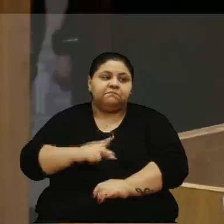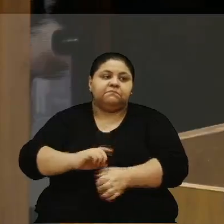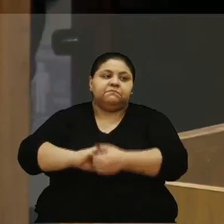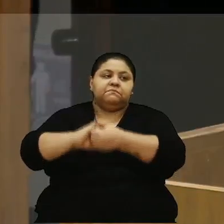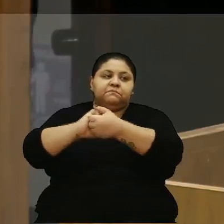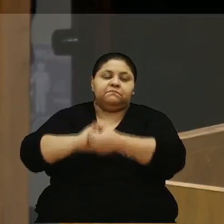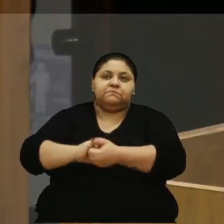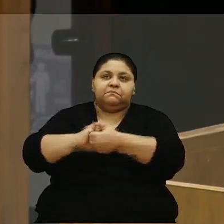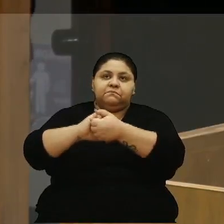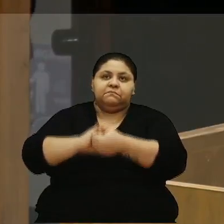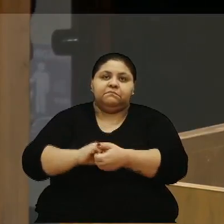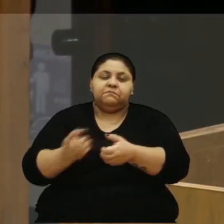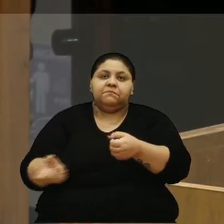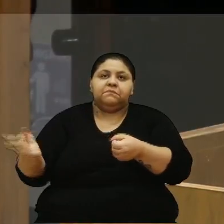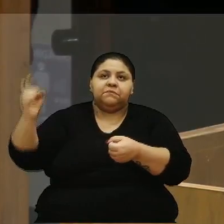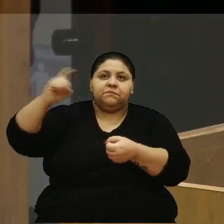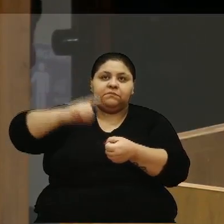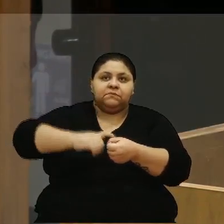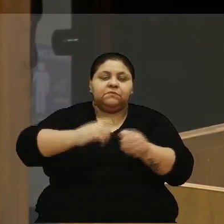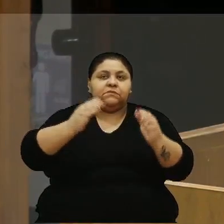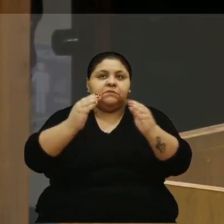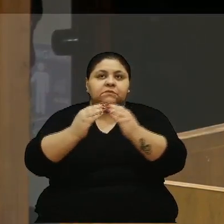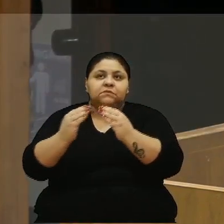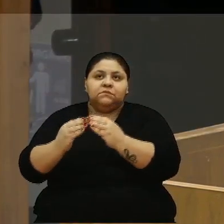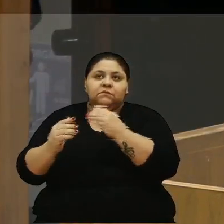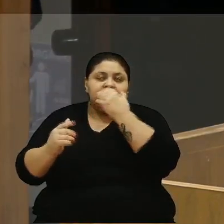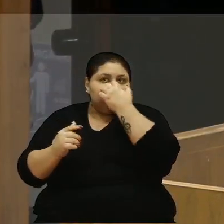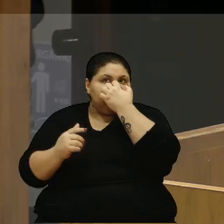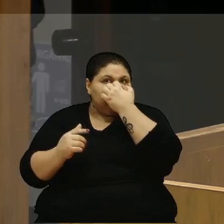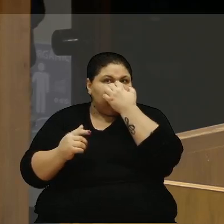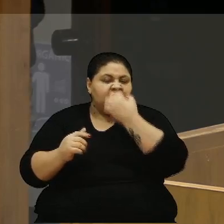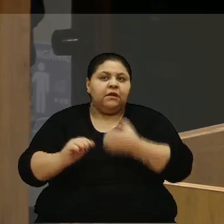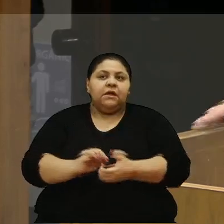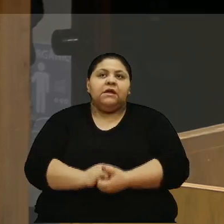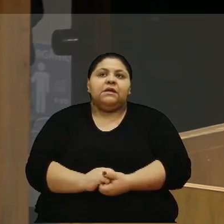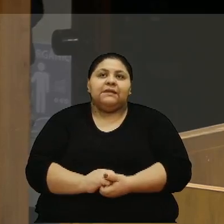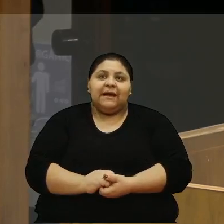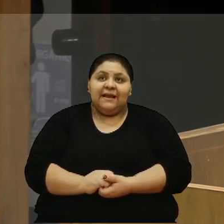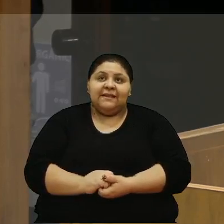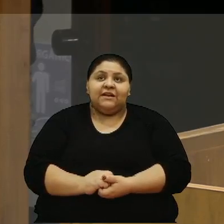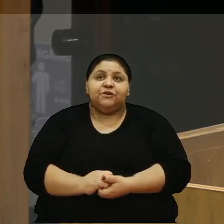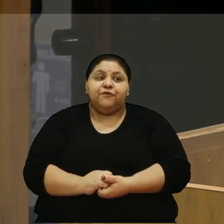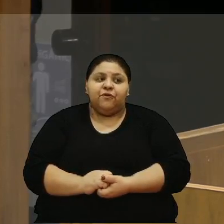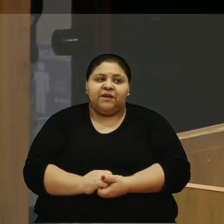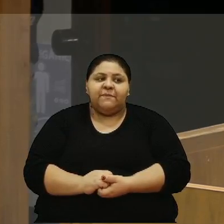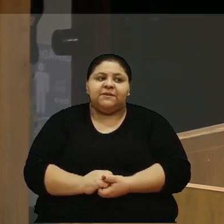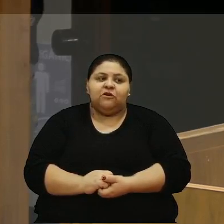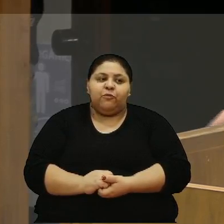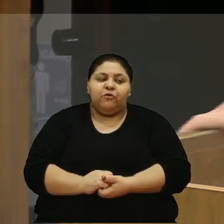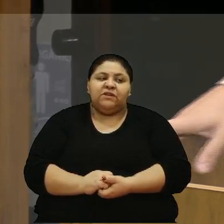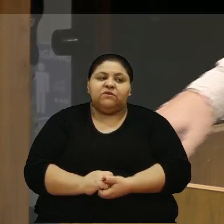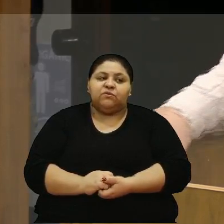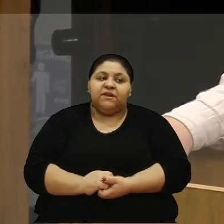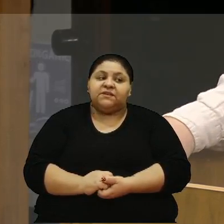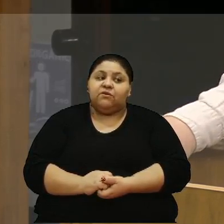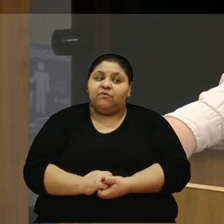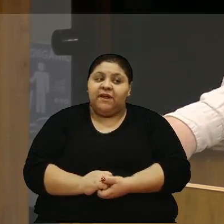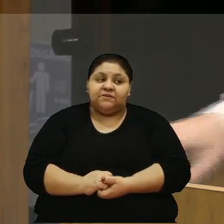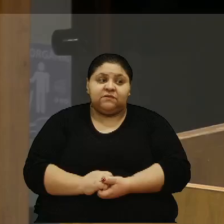muito feliz de ter retornado a essa casa legislativa nessa semana. E gostaria de tratar de um tema que tem movimentado o